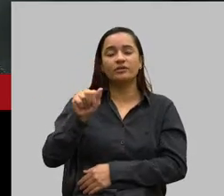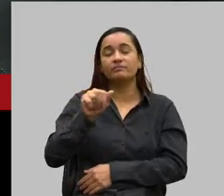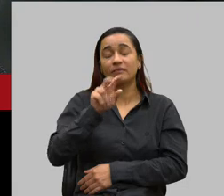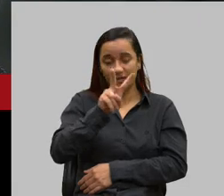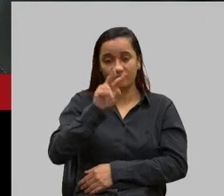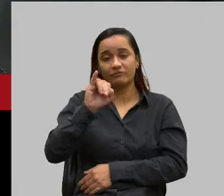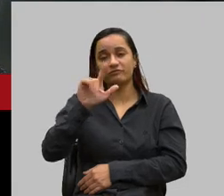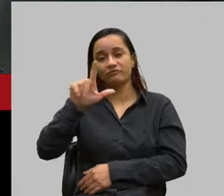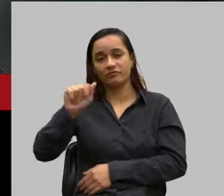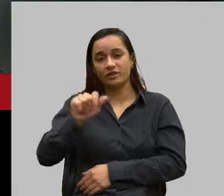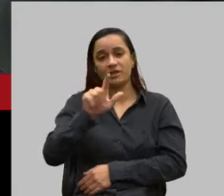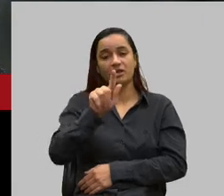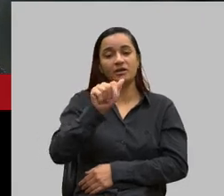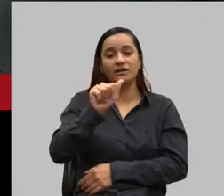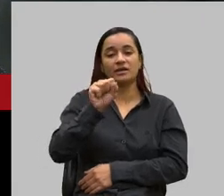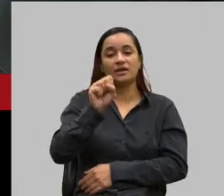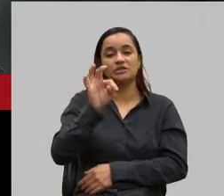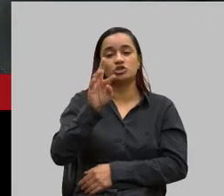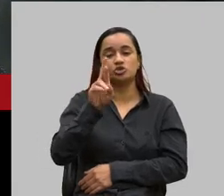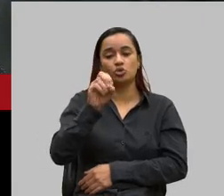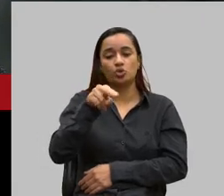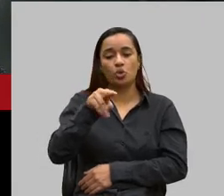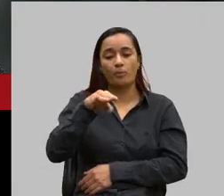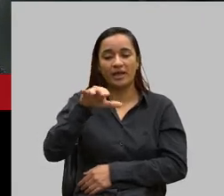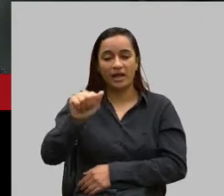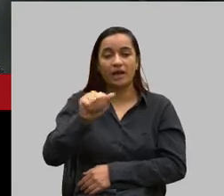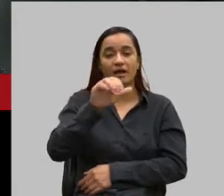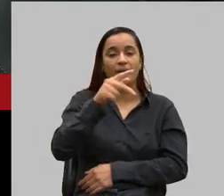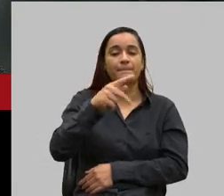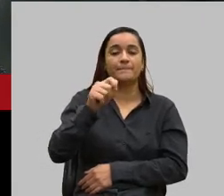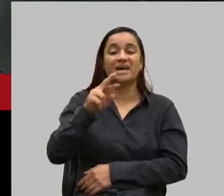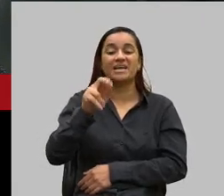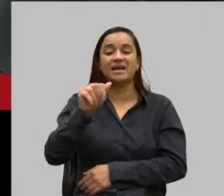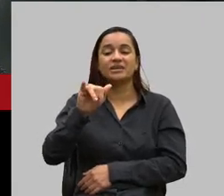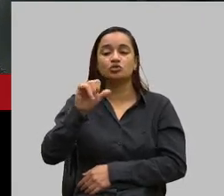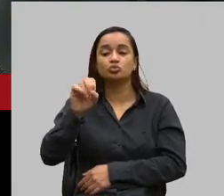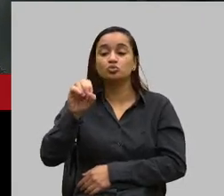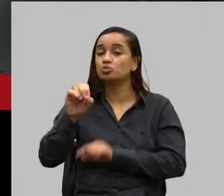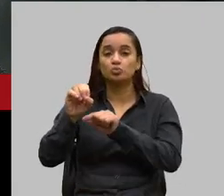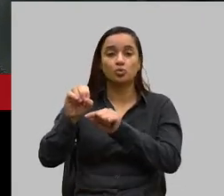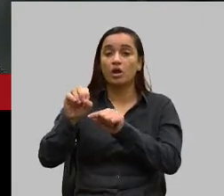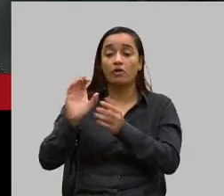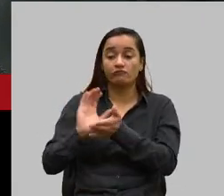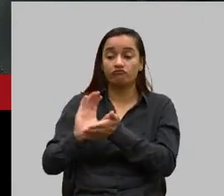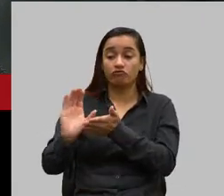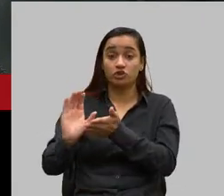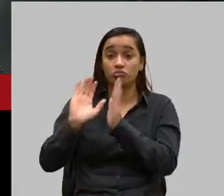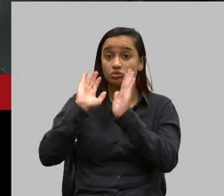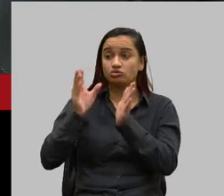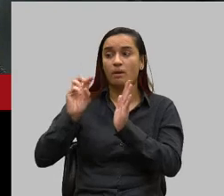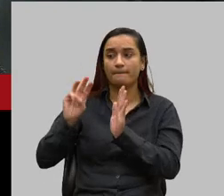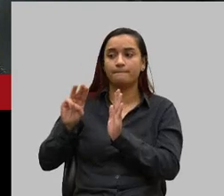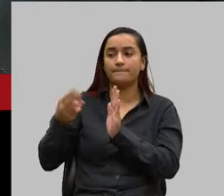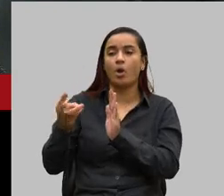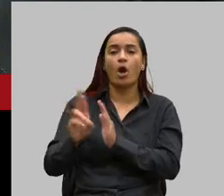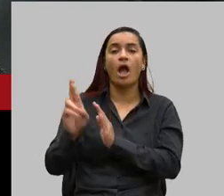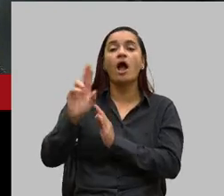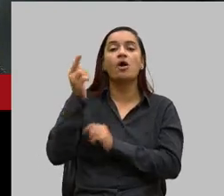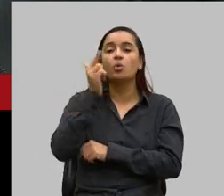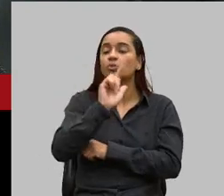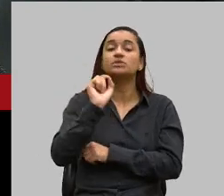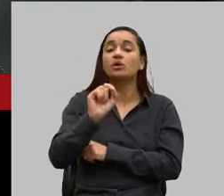Mineiro com investimento de milhões de reais esse ano investimentos que vão gerar emprego